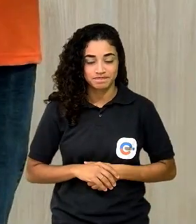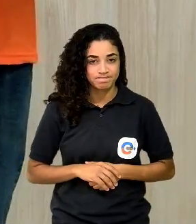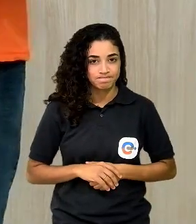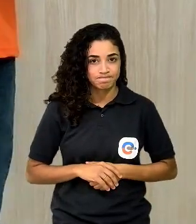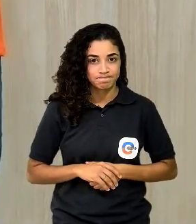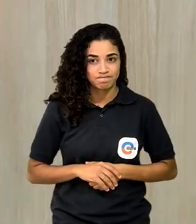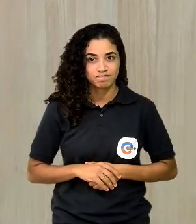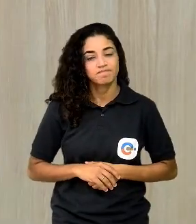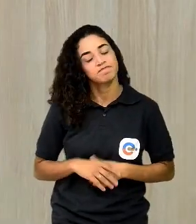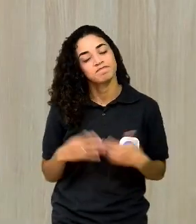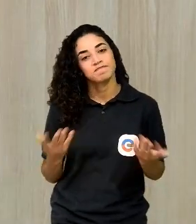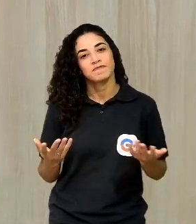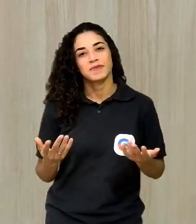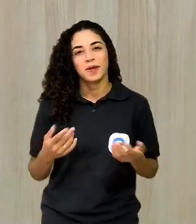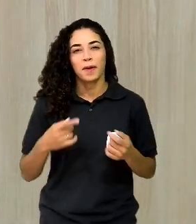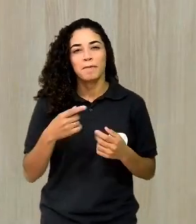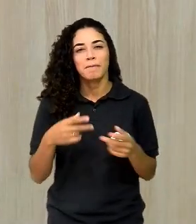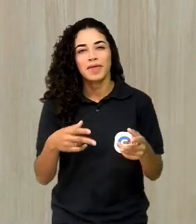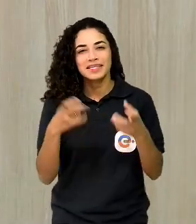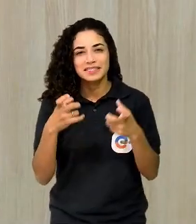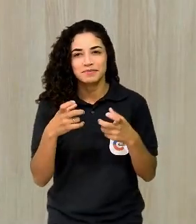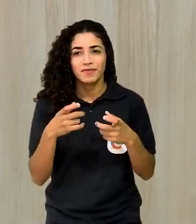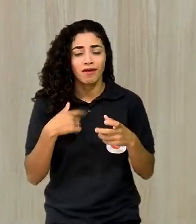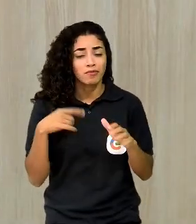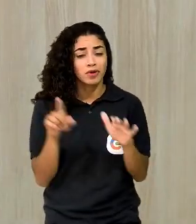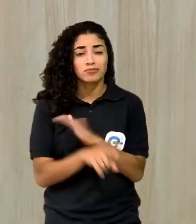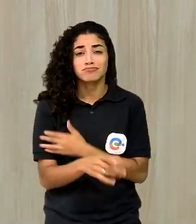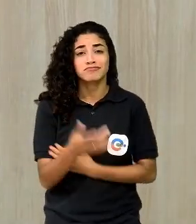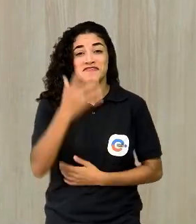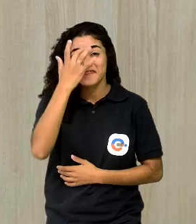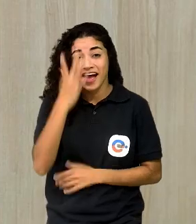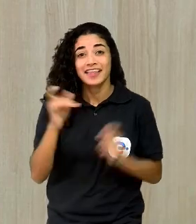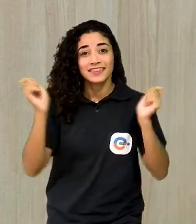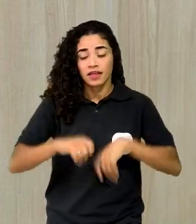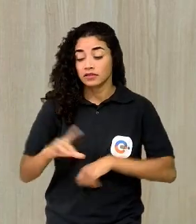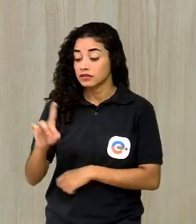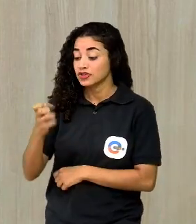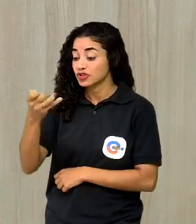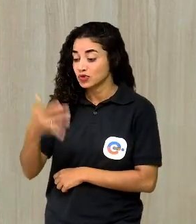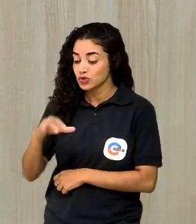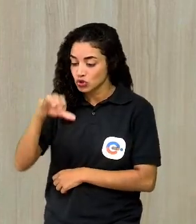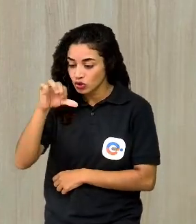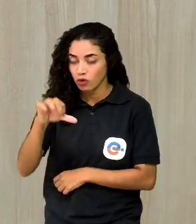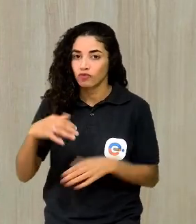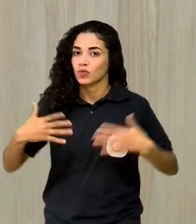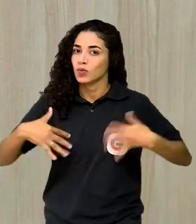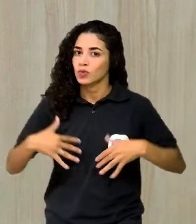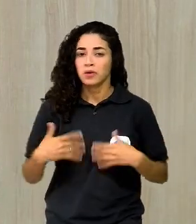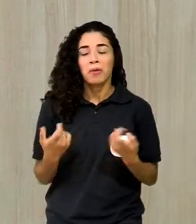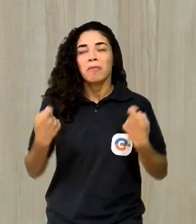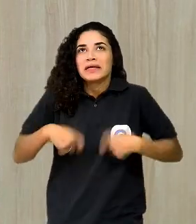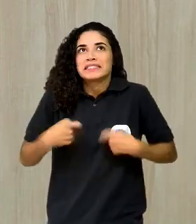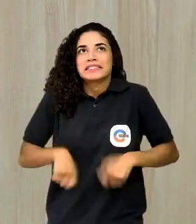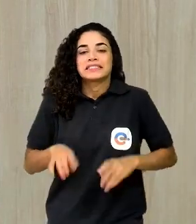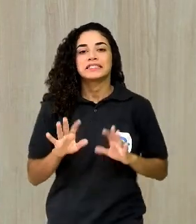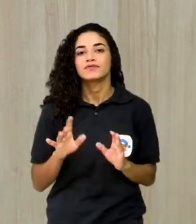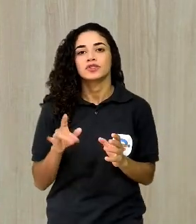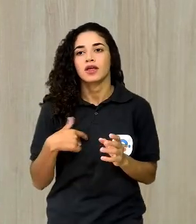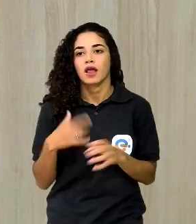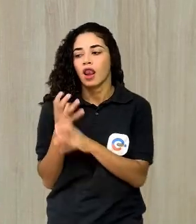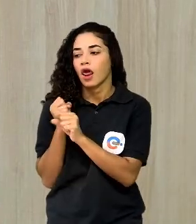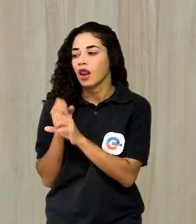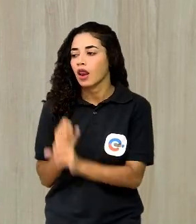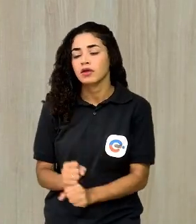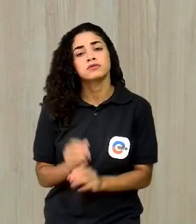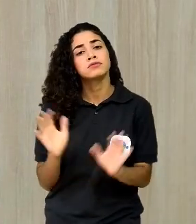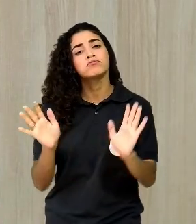galera, esse é um tipo de questão muito tranquila. Esse descritor é um descritor que ele não exige que você realize cálculo.